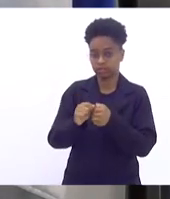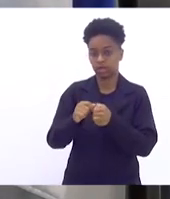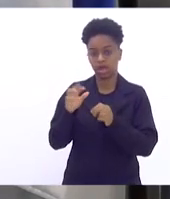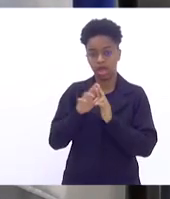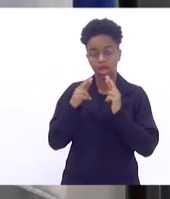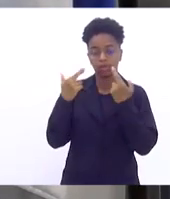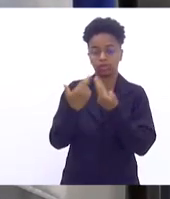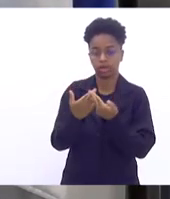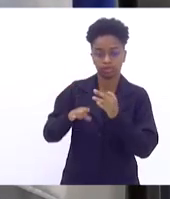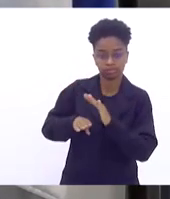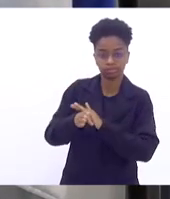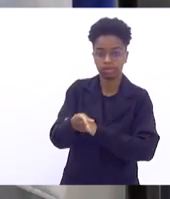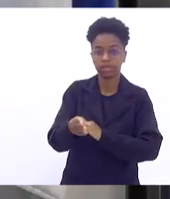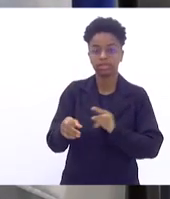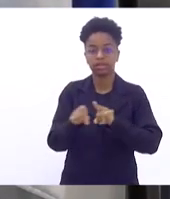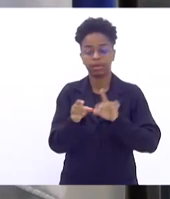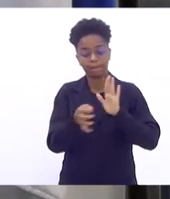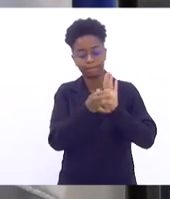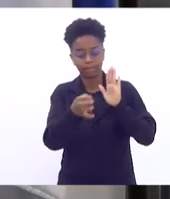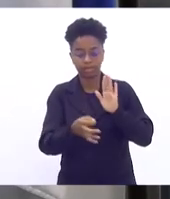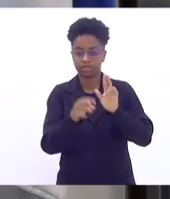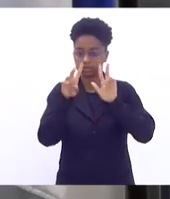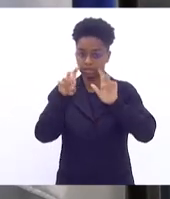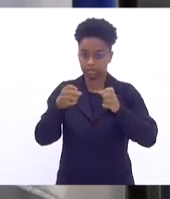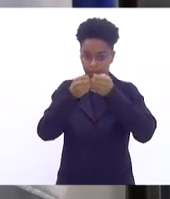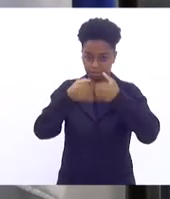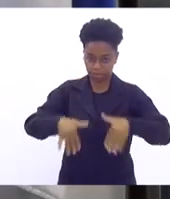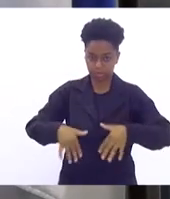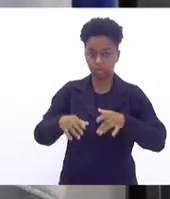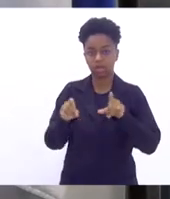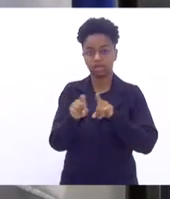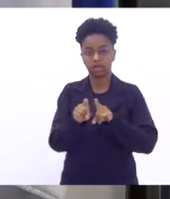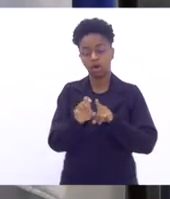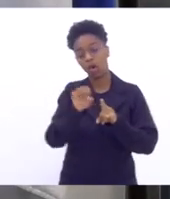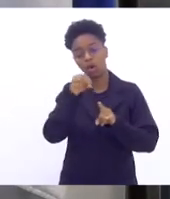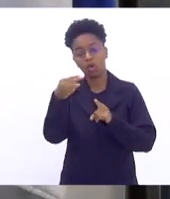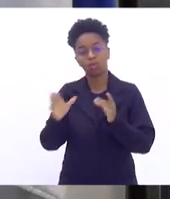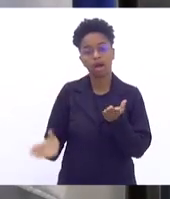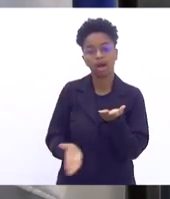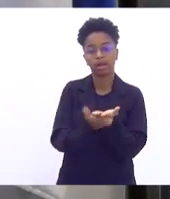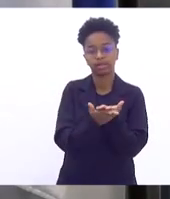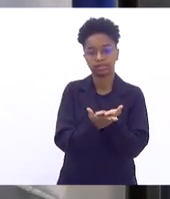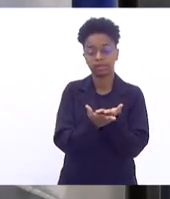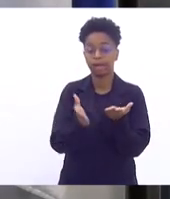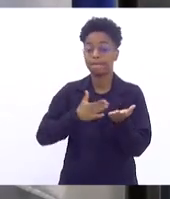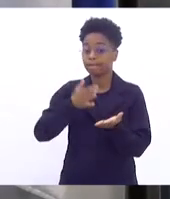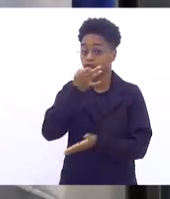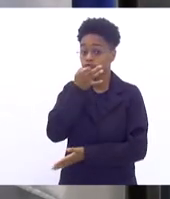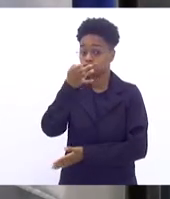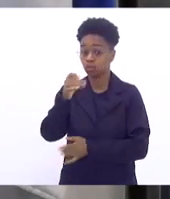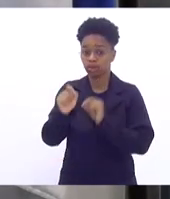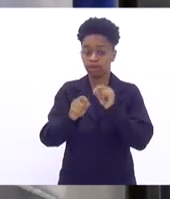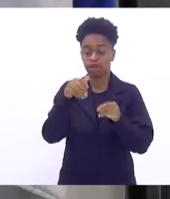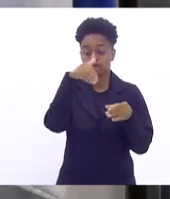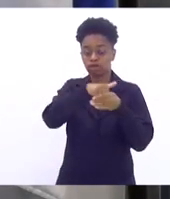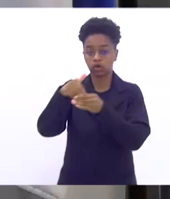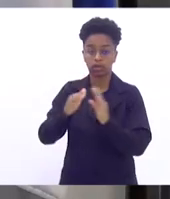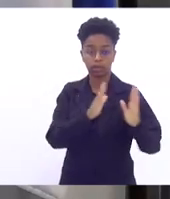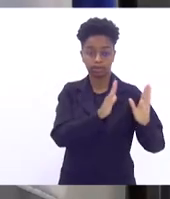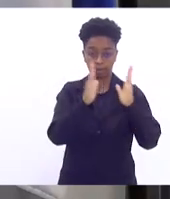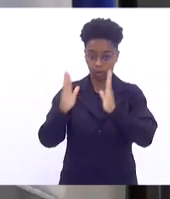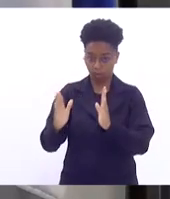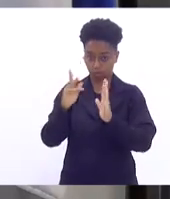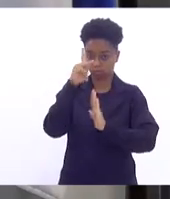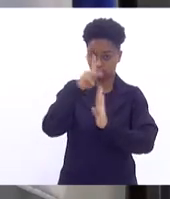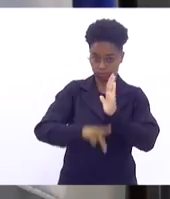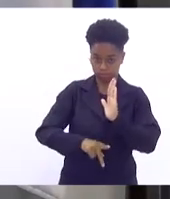versam sobre os pareceres versos sobre prejudicabilidade ou anexação a minha sugestão é de votação em bloco dos